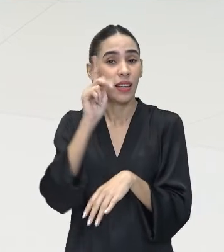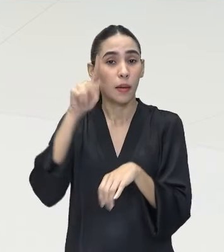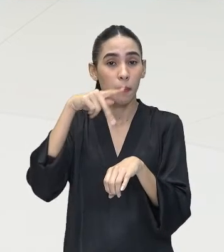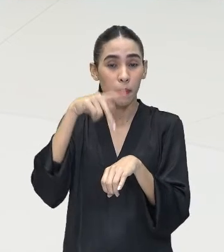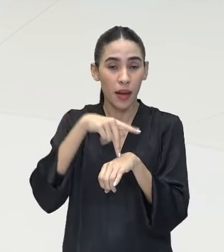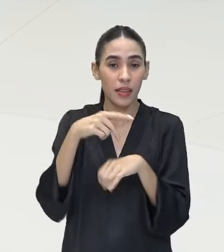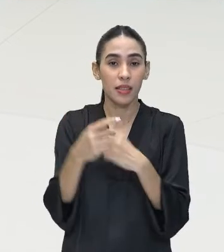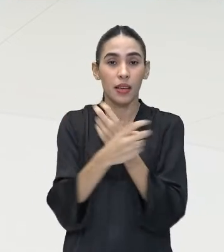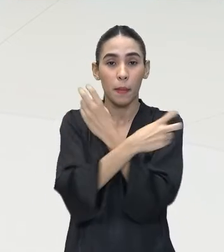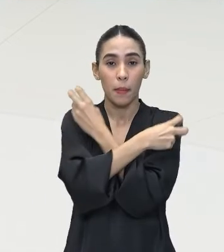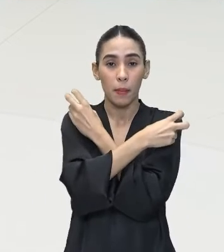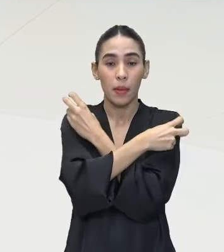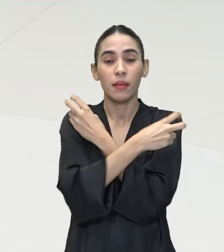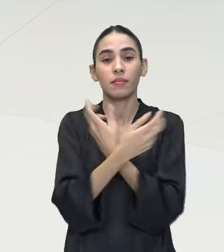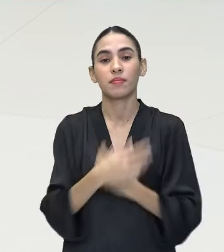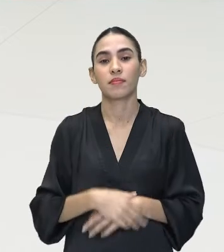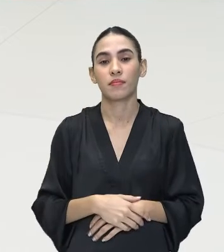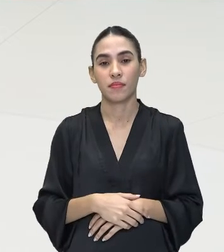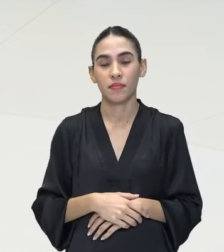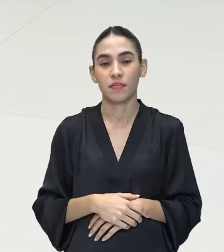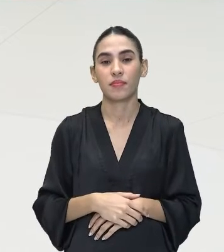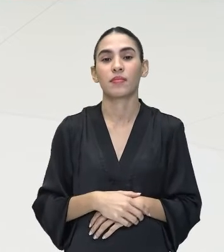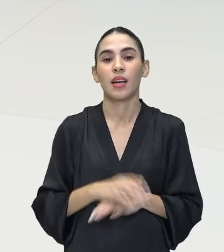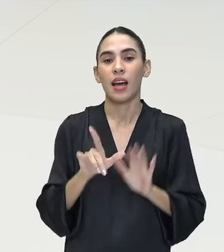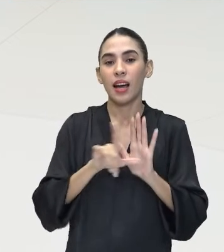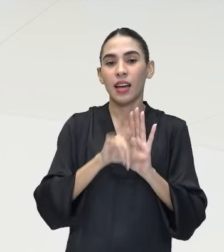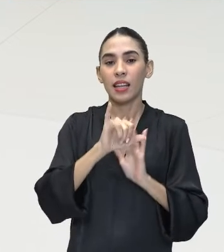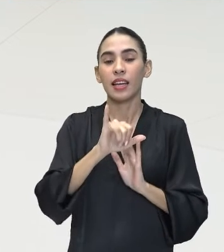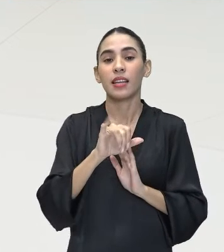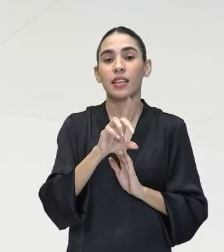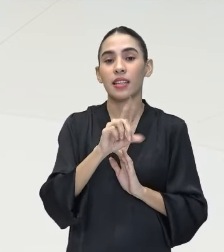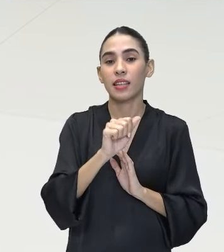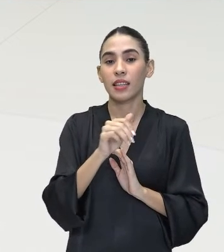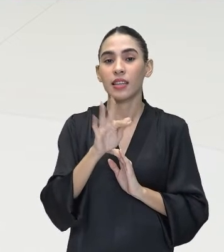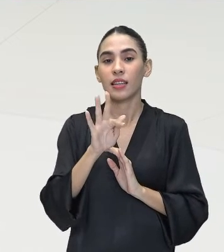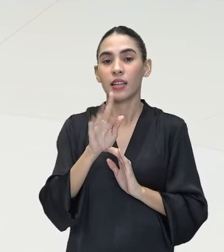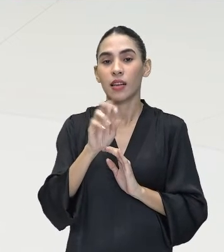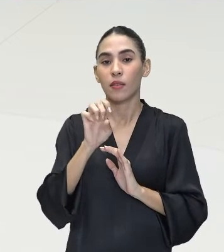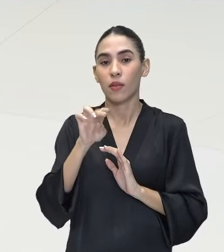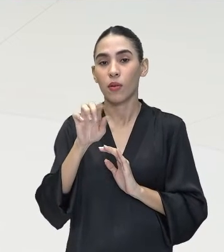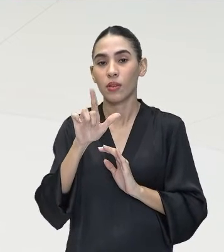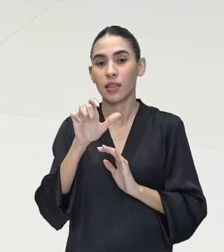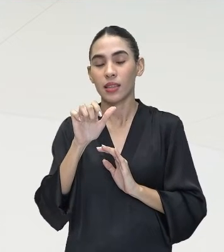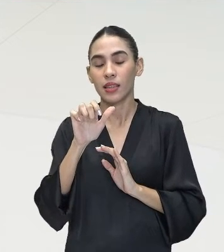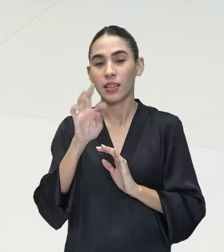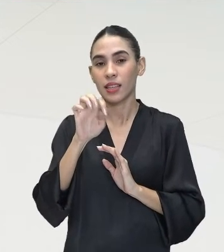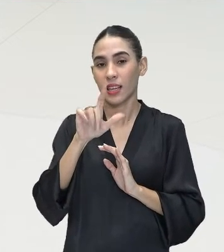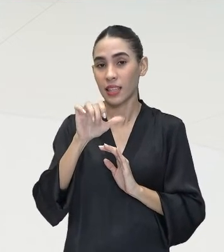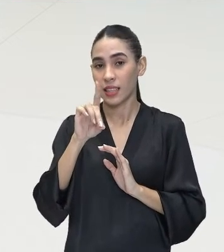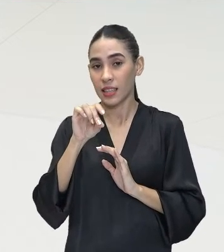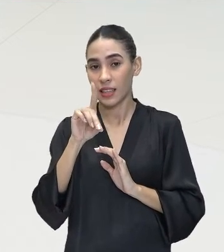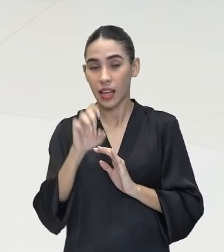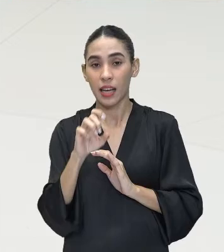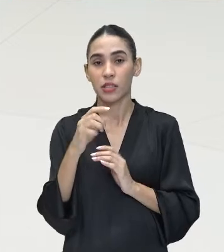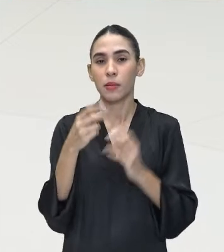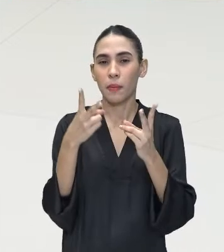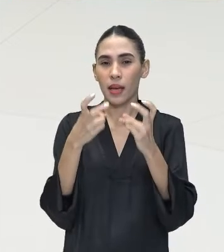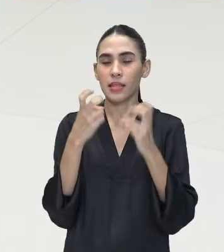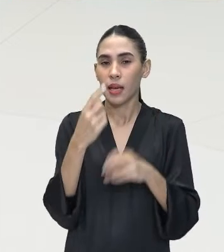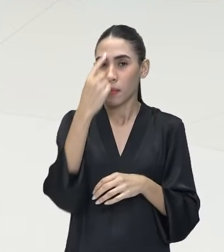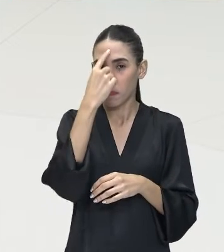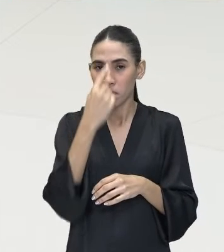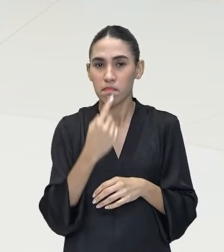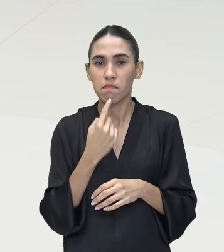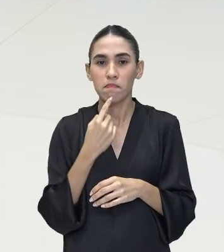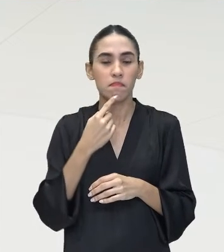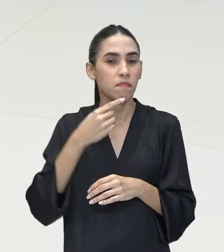Antigo, através da lei da frontalidade. Como vocês podem ver, o rosto do faraó está de perfil, os pés também,